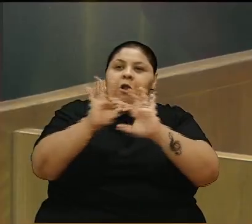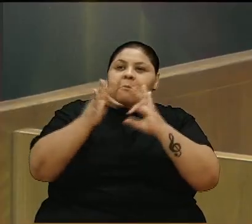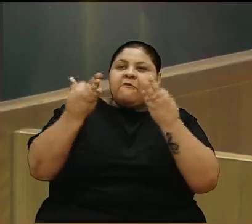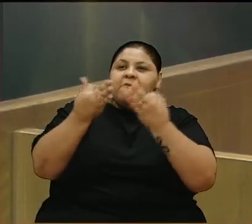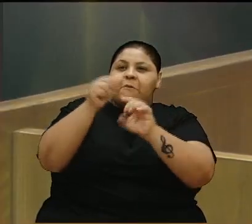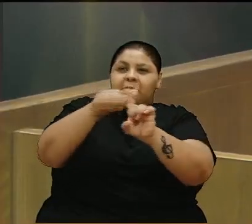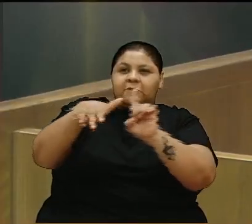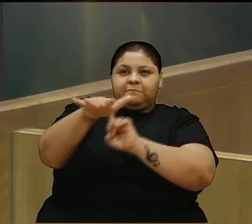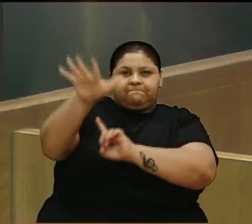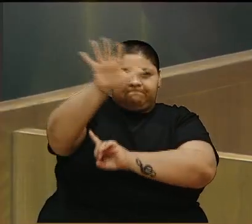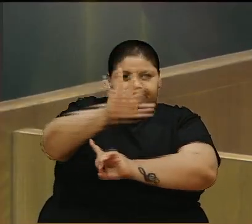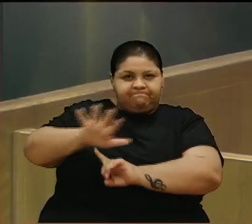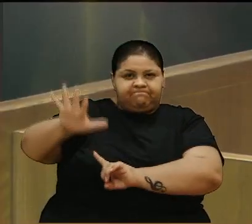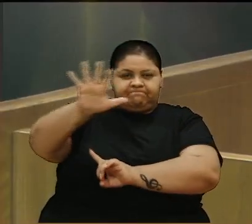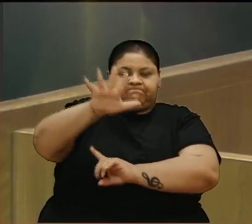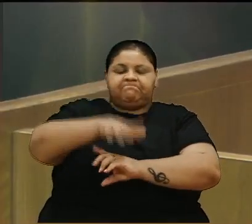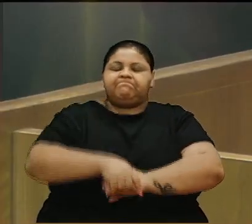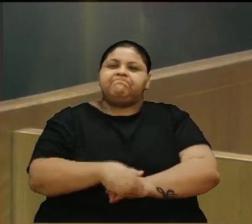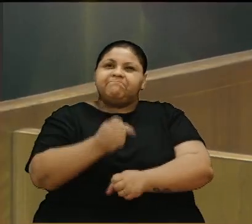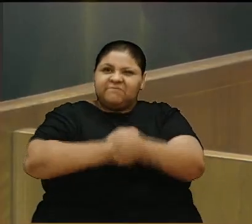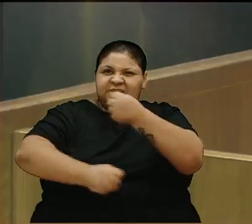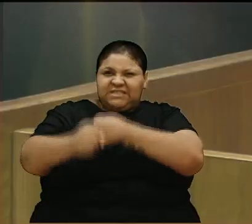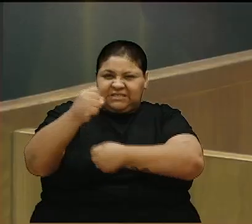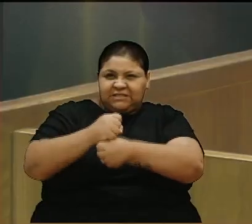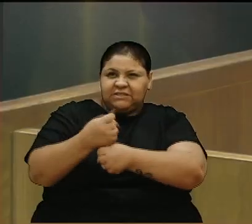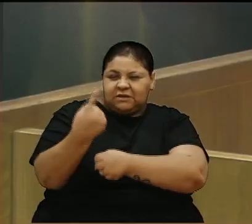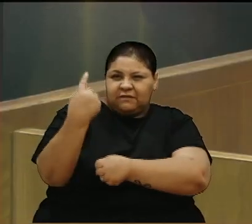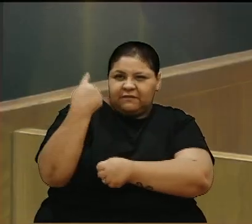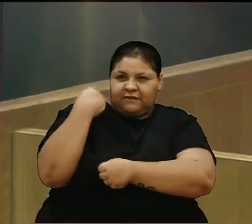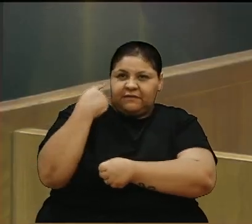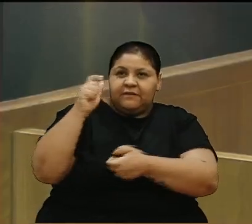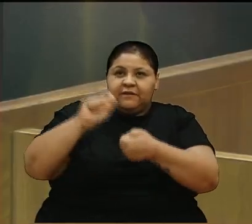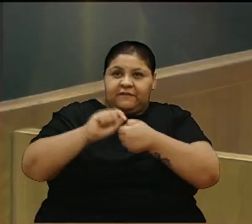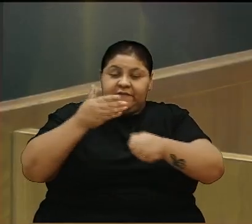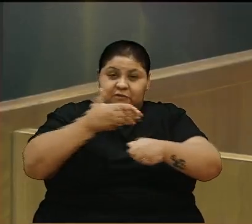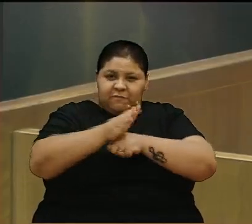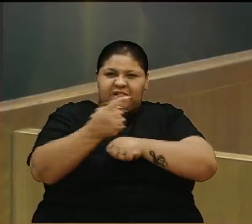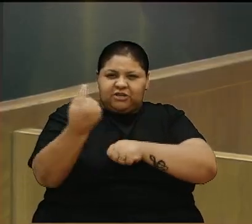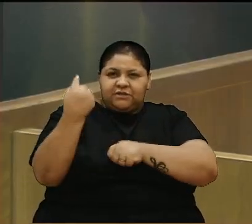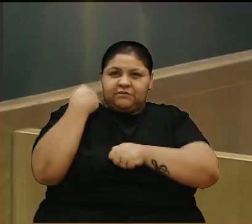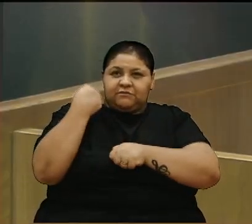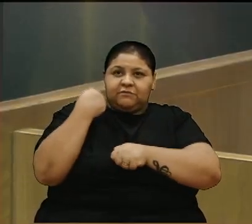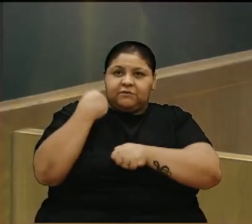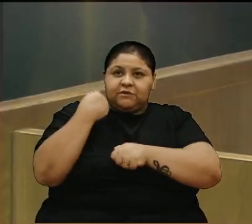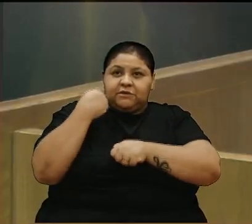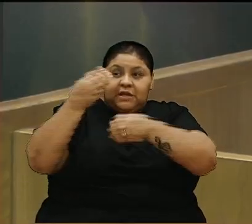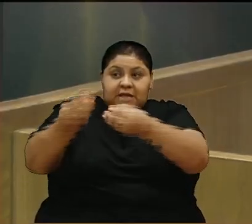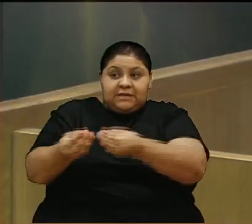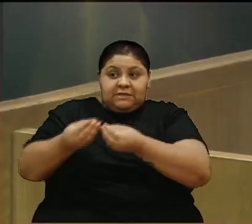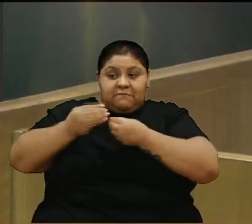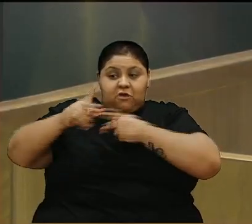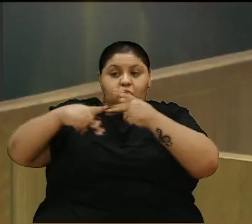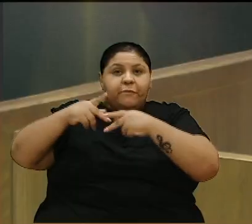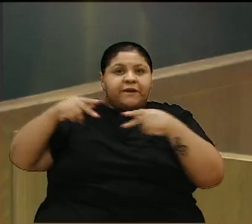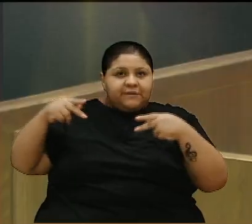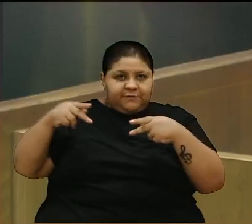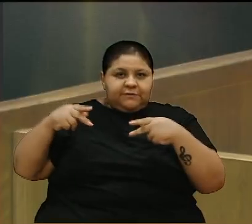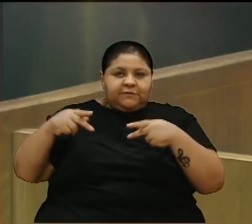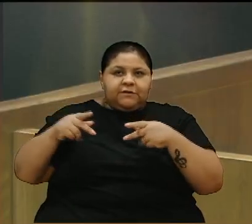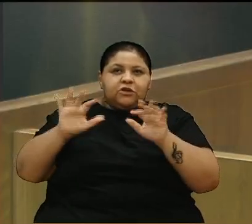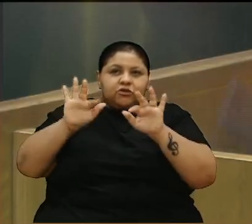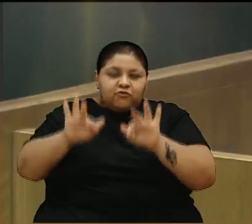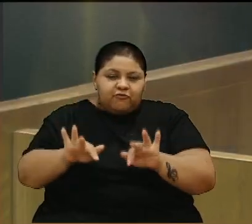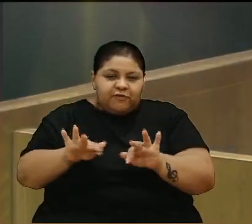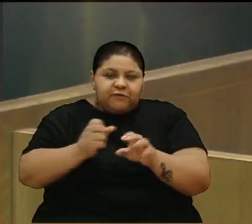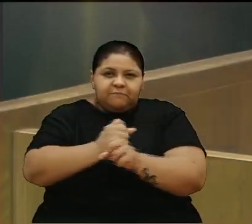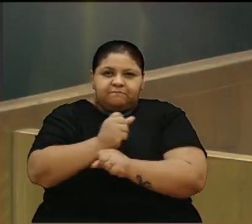passado, inclusive, todos os colegas vereadores que faziam parte daquela legislatura receberam um presente no finzinho do ano